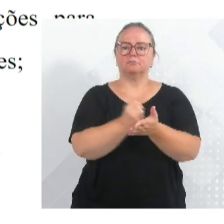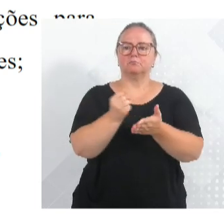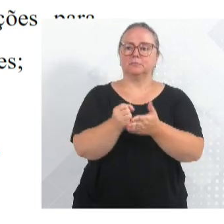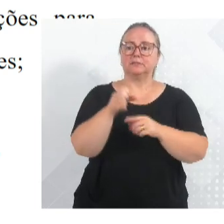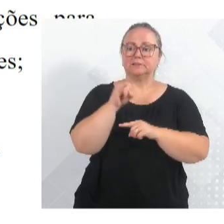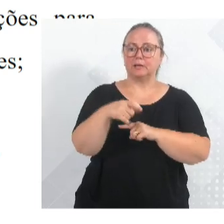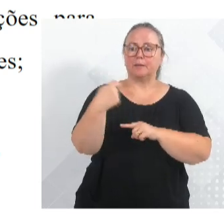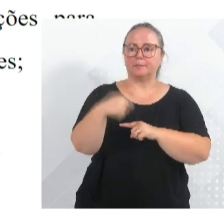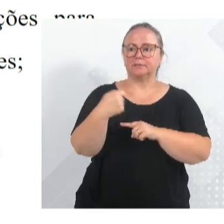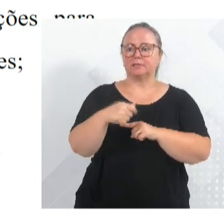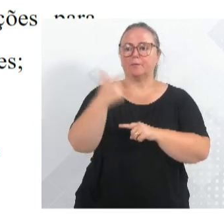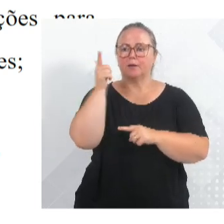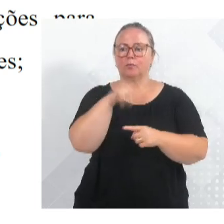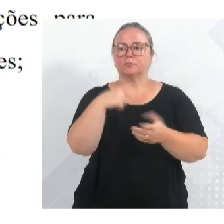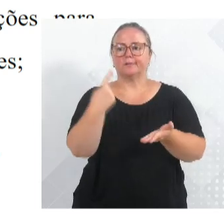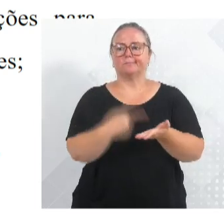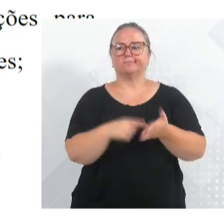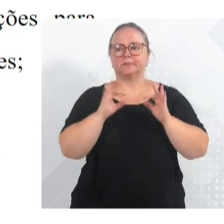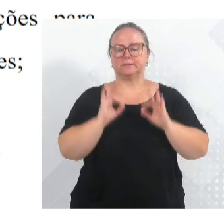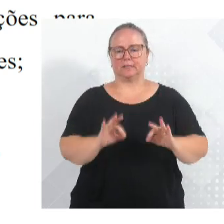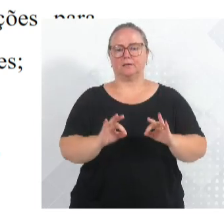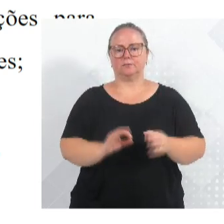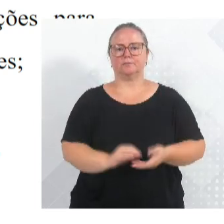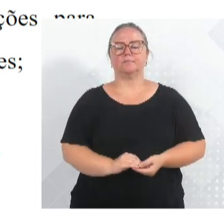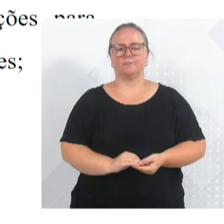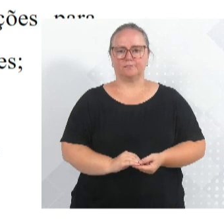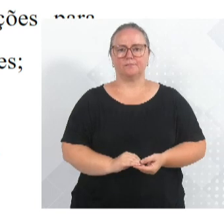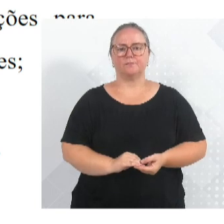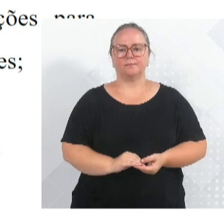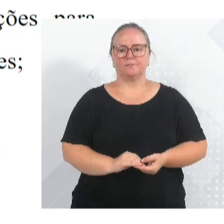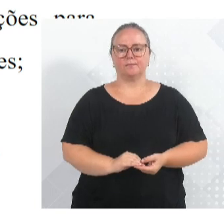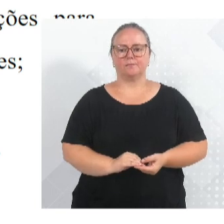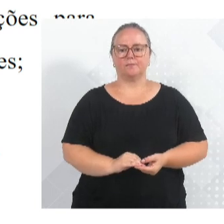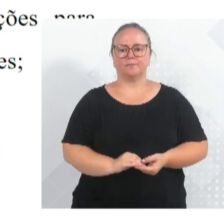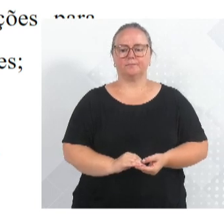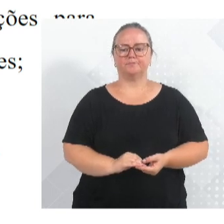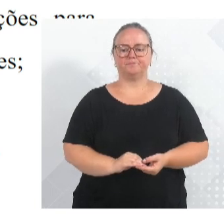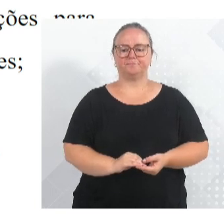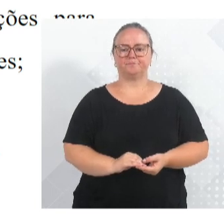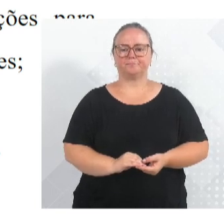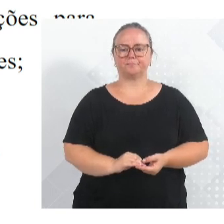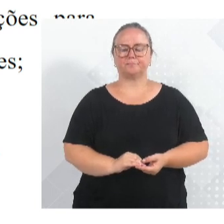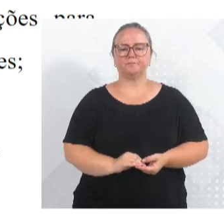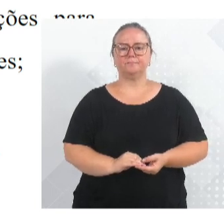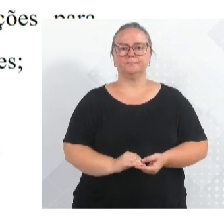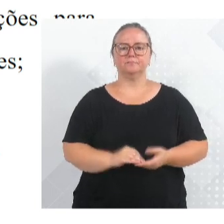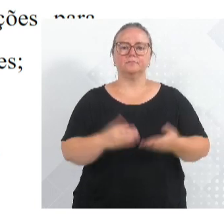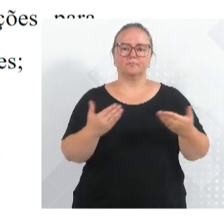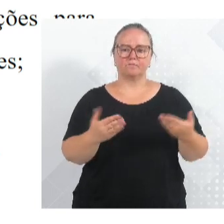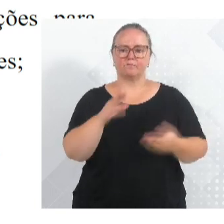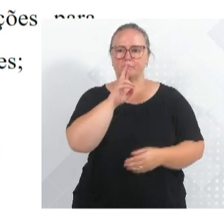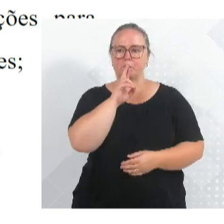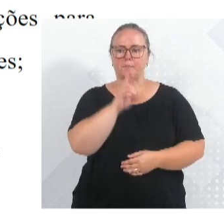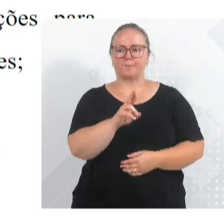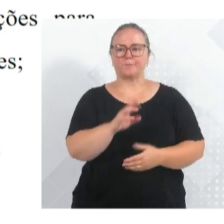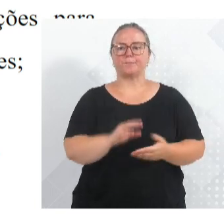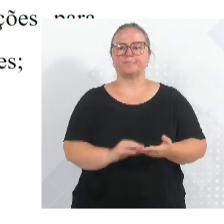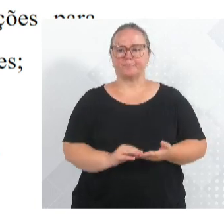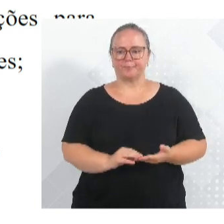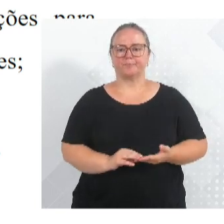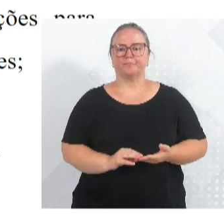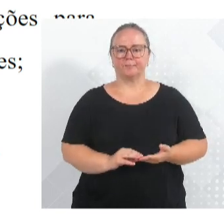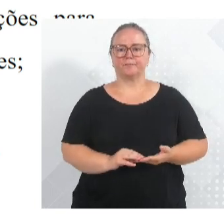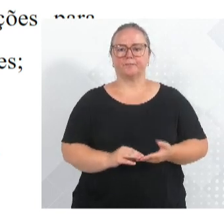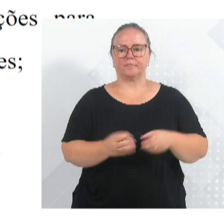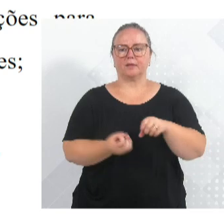para a gente chegar numa conta que isso aconteça. E aí, então, é a resposta que foi dada aqui. O SAMAI